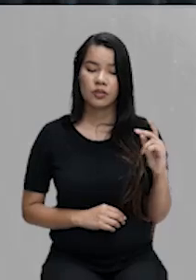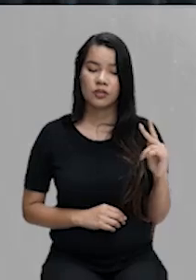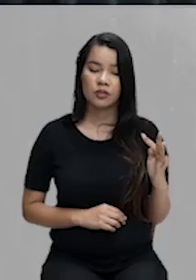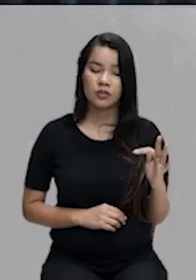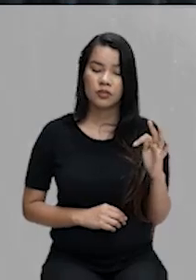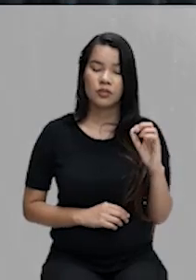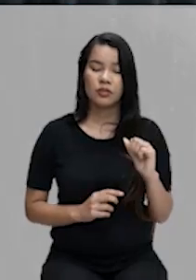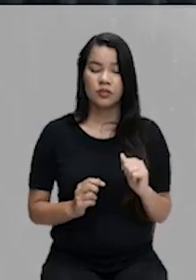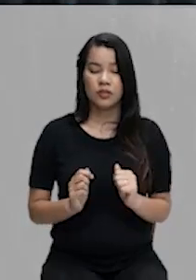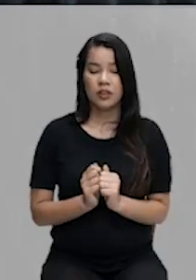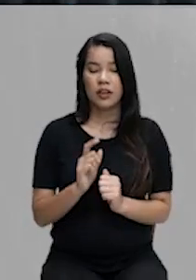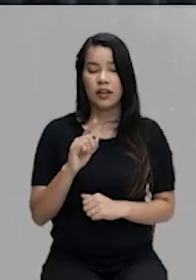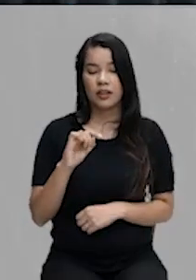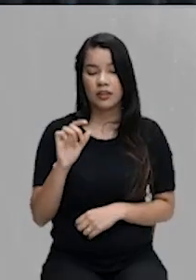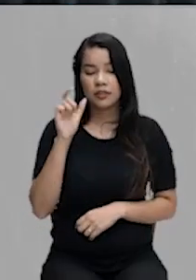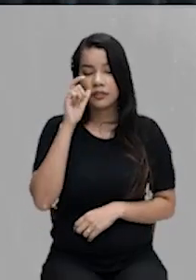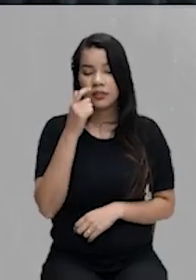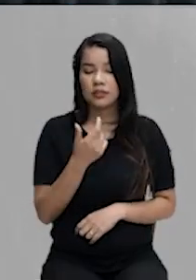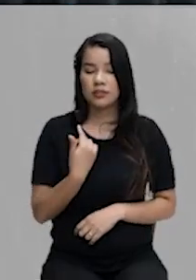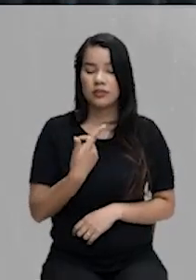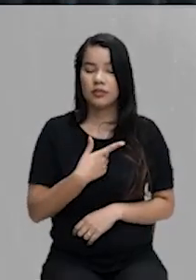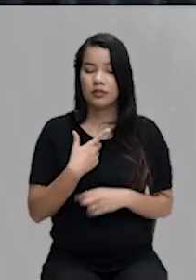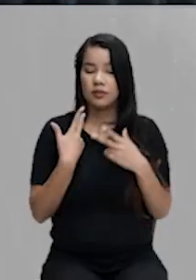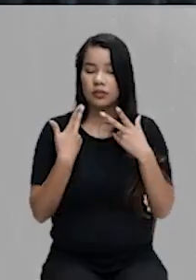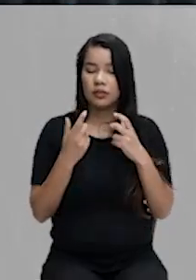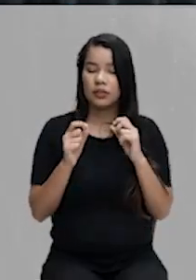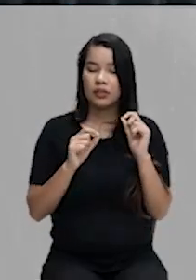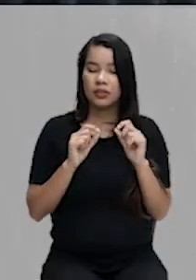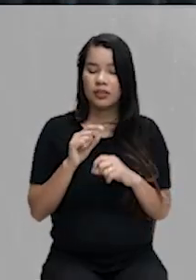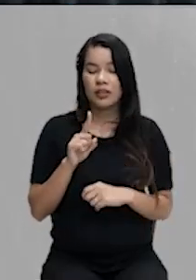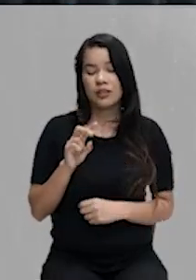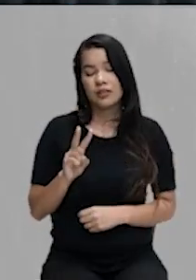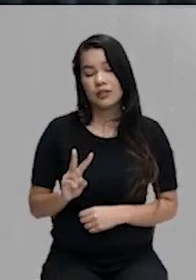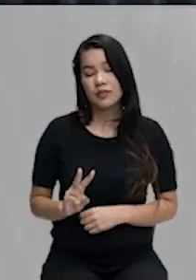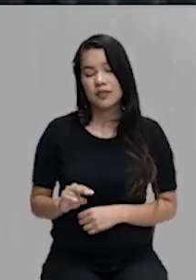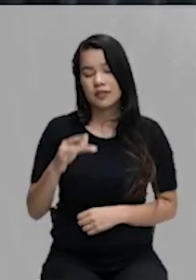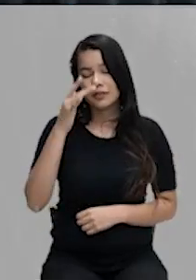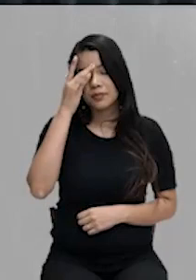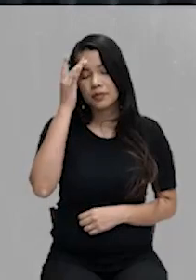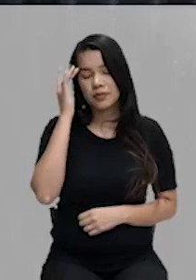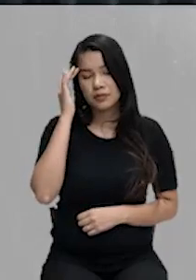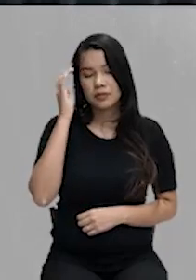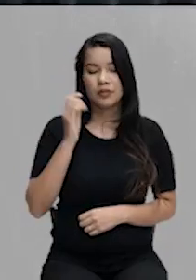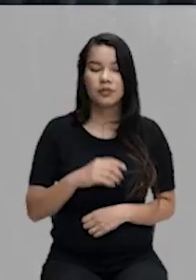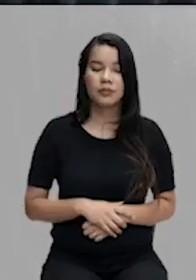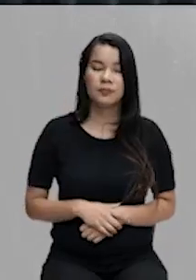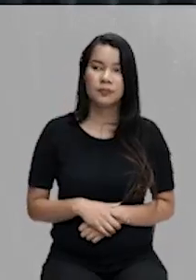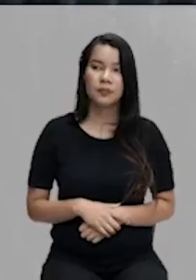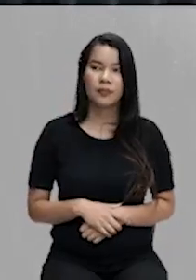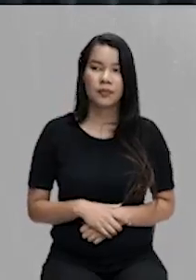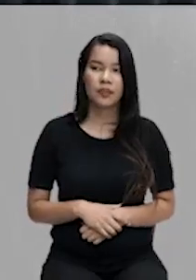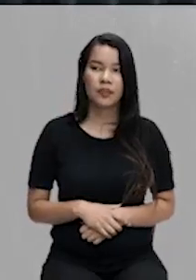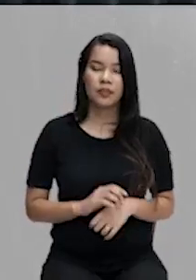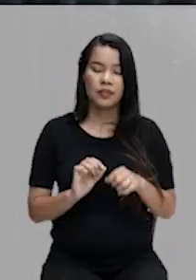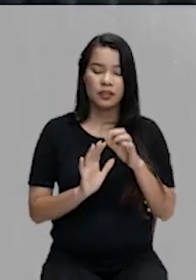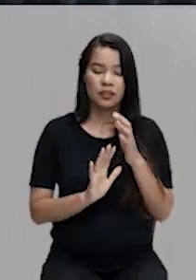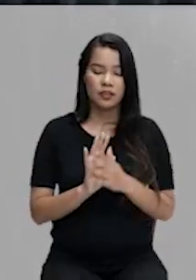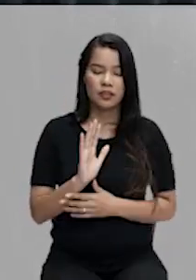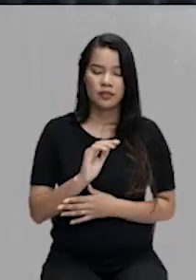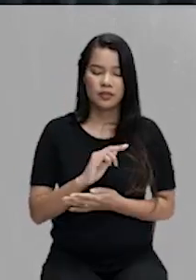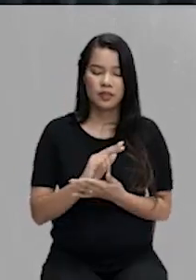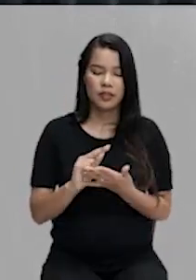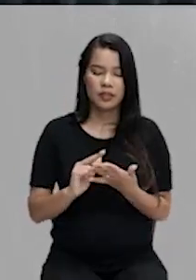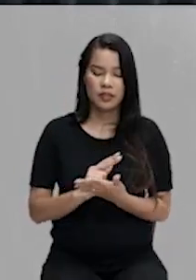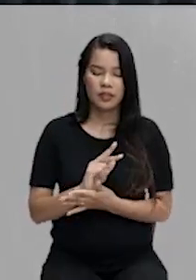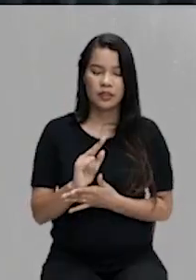sociais. E o que é mais interessante notar é que, às vezes, as pessoas elas vão formando várias redes,